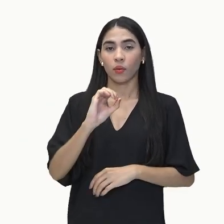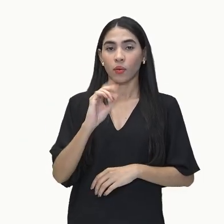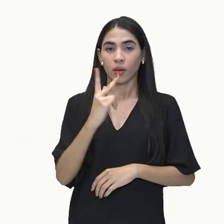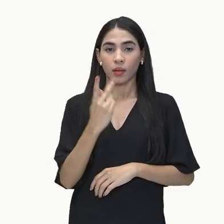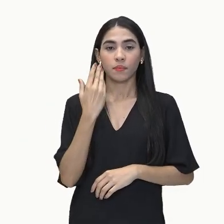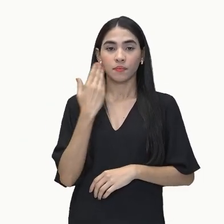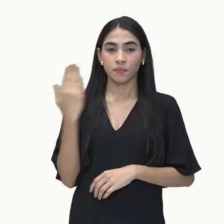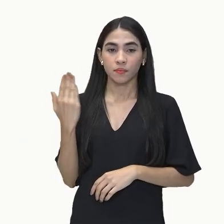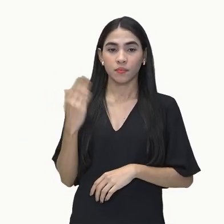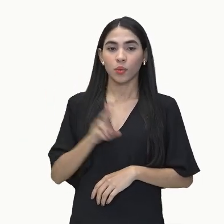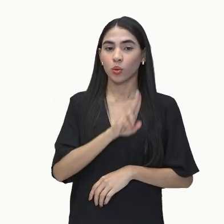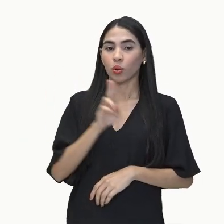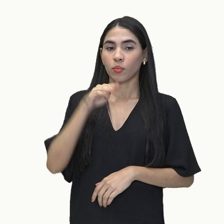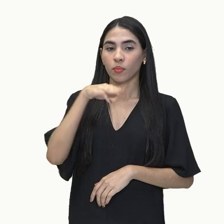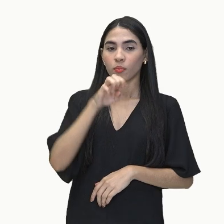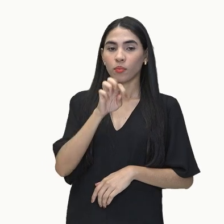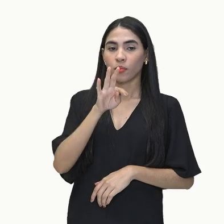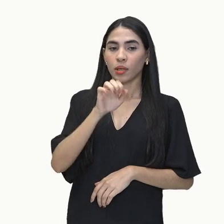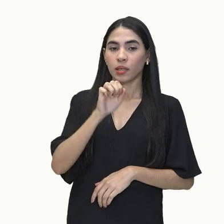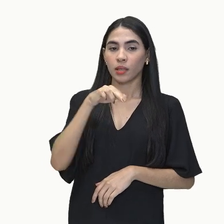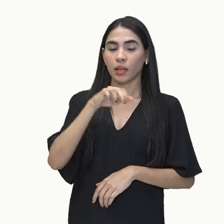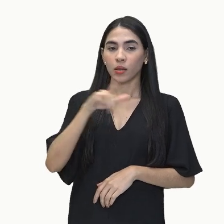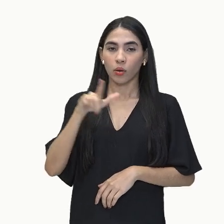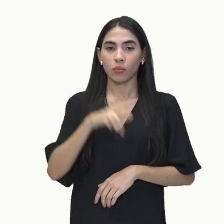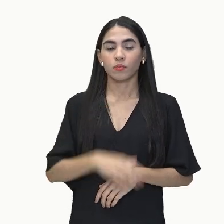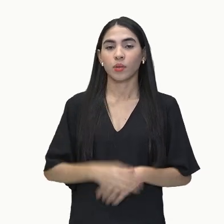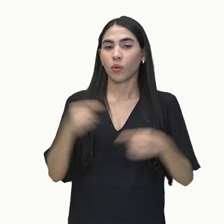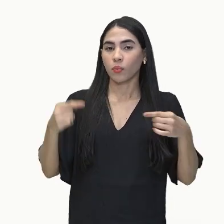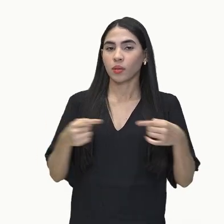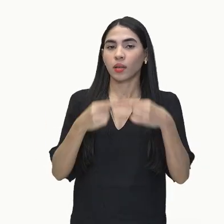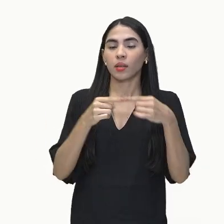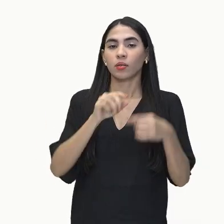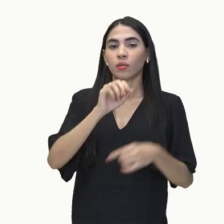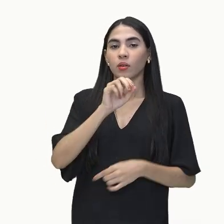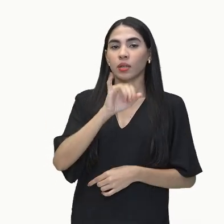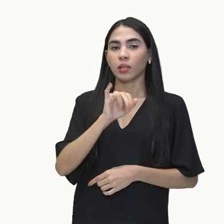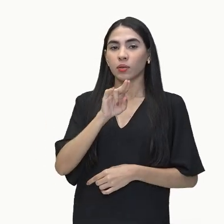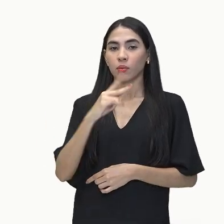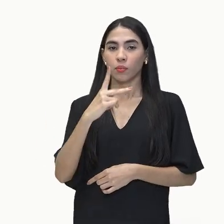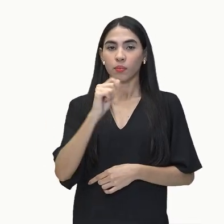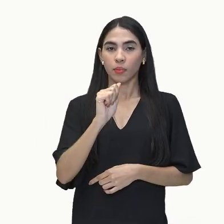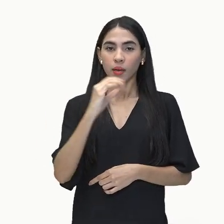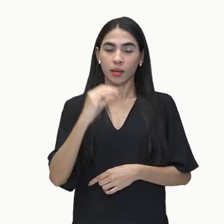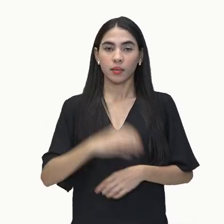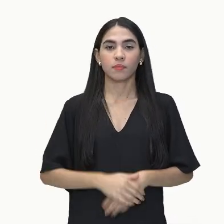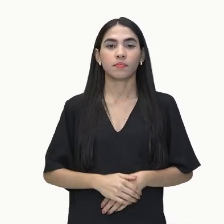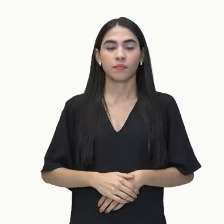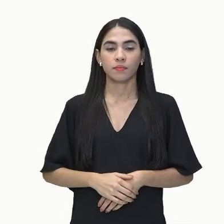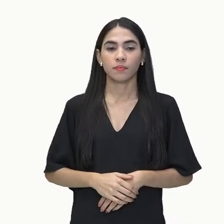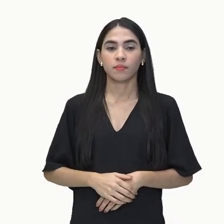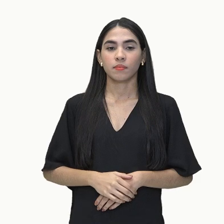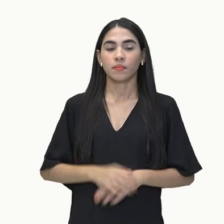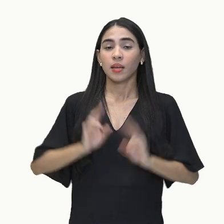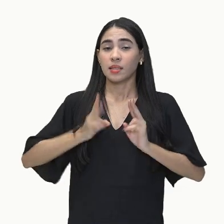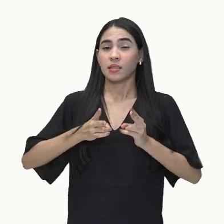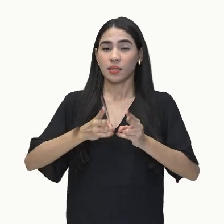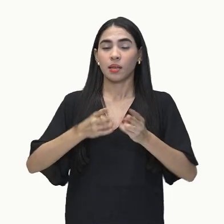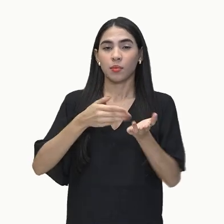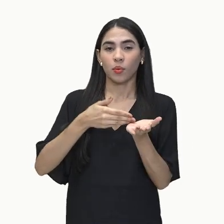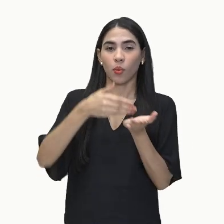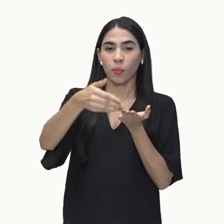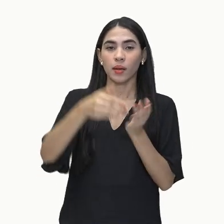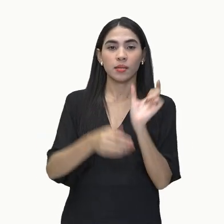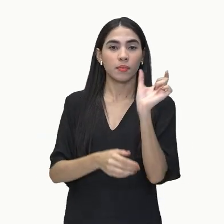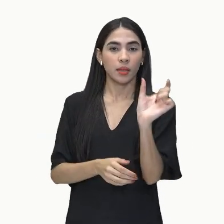aqui é o metanol, de acordo com a IUPAC, prefixo, infixo e sufixo. A nomenclatura usual sempre começa com a